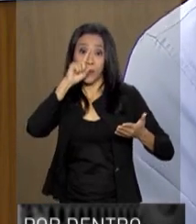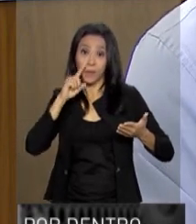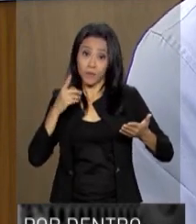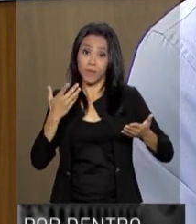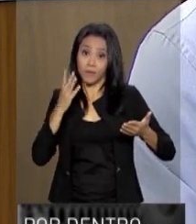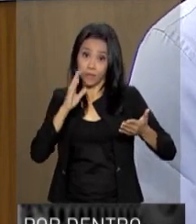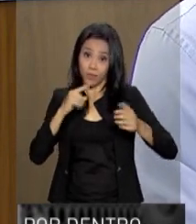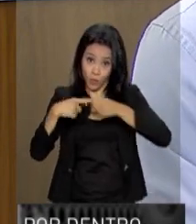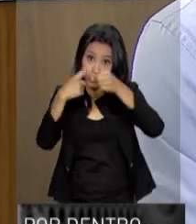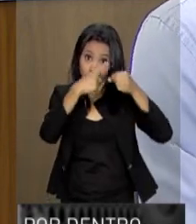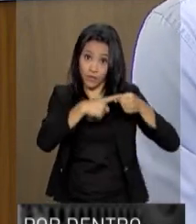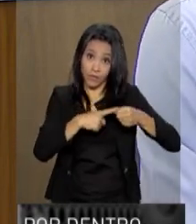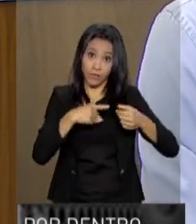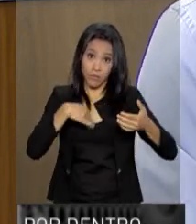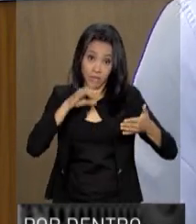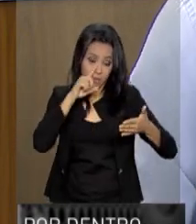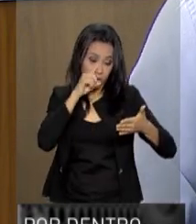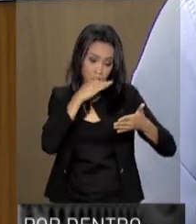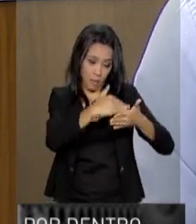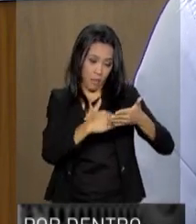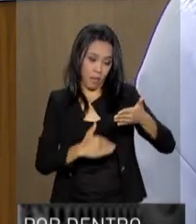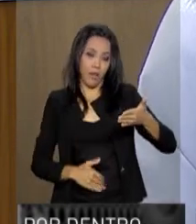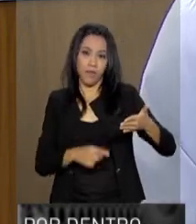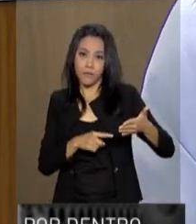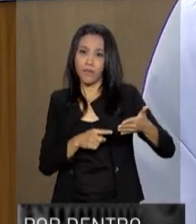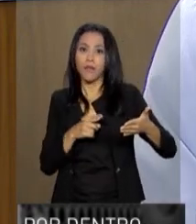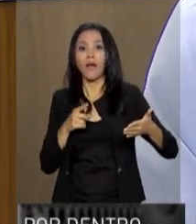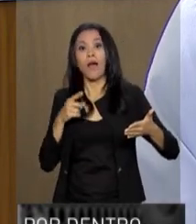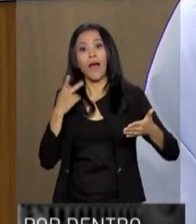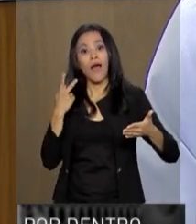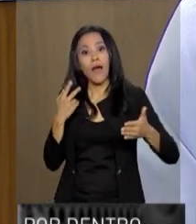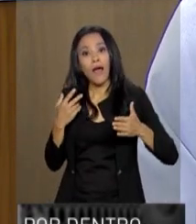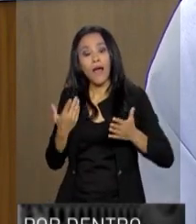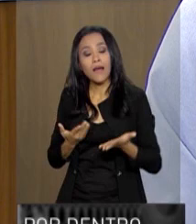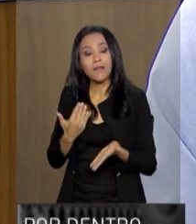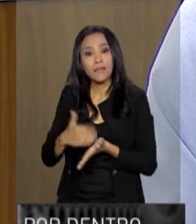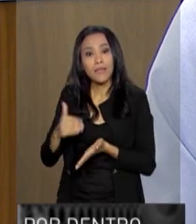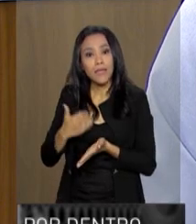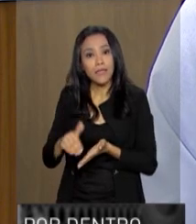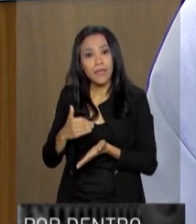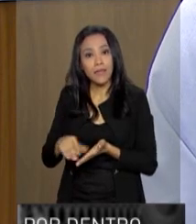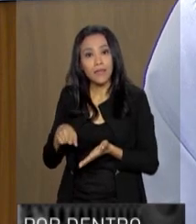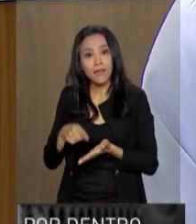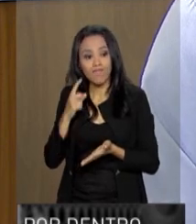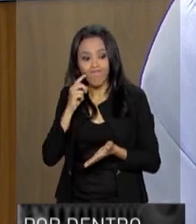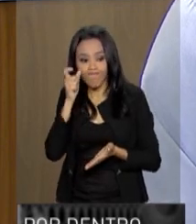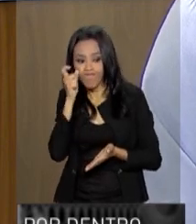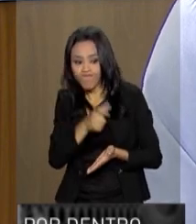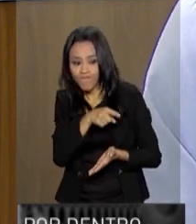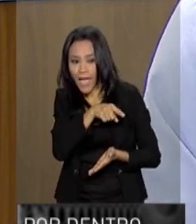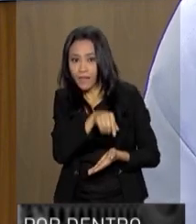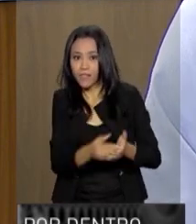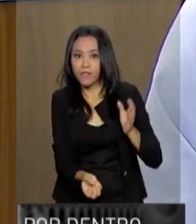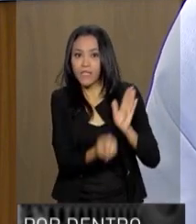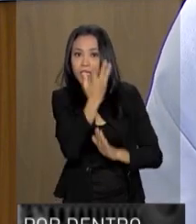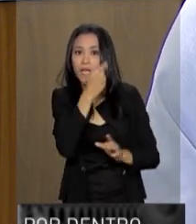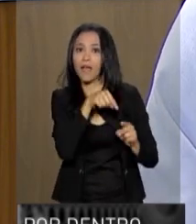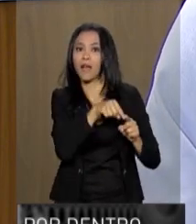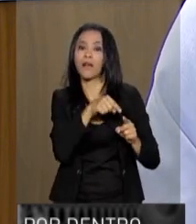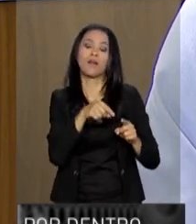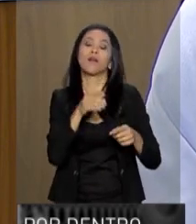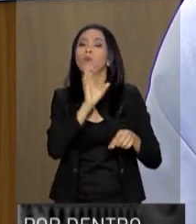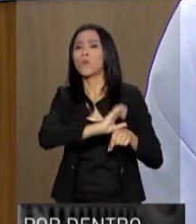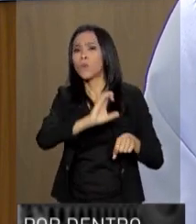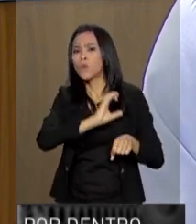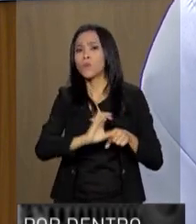viver a secretaria nacional de juventude está implantando o projeto inova jovem que como eu disse é um curso de empreendedorismo para